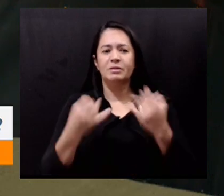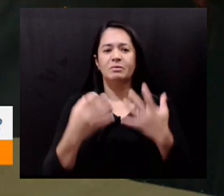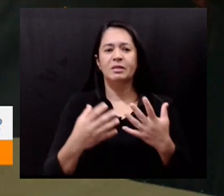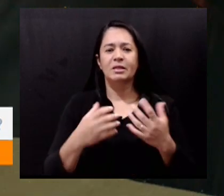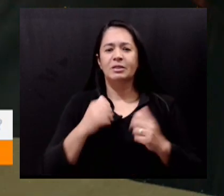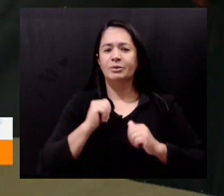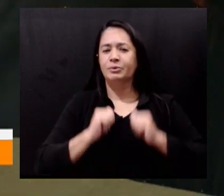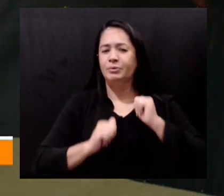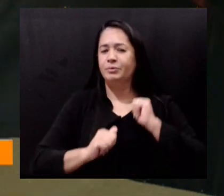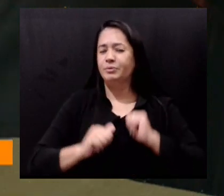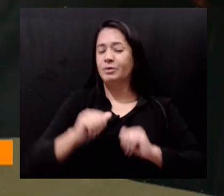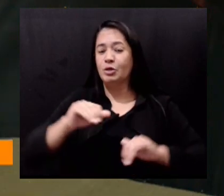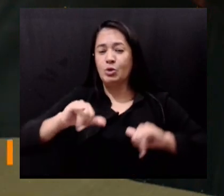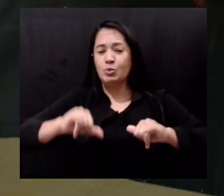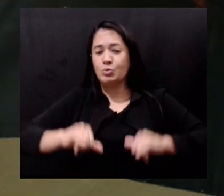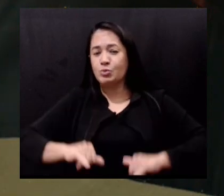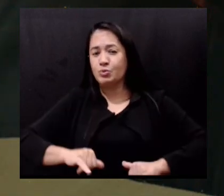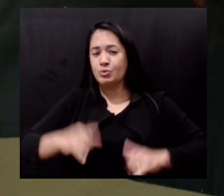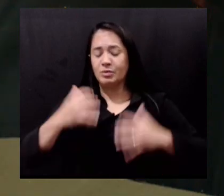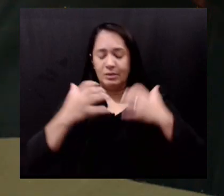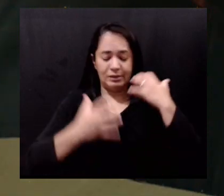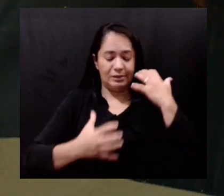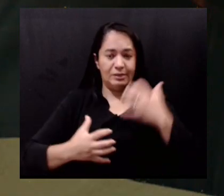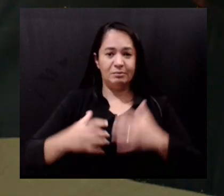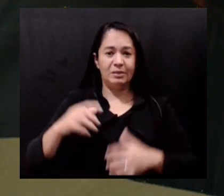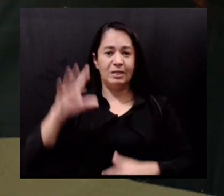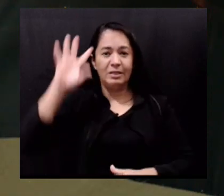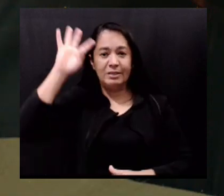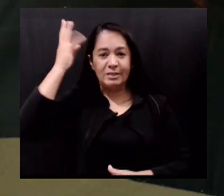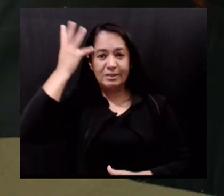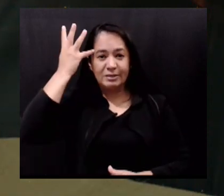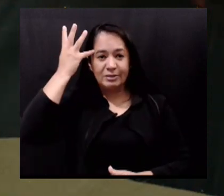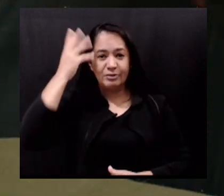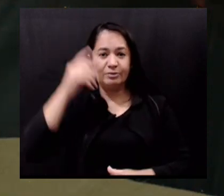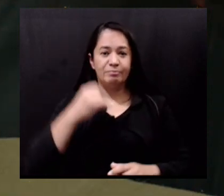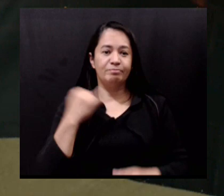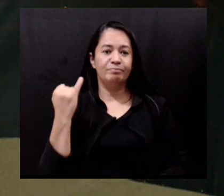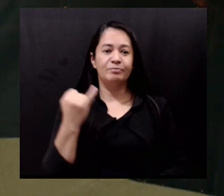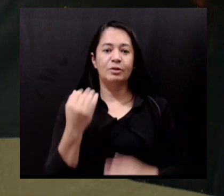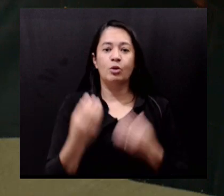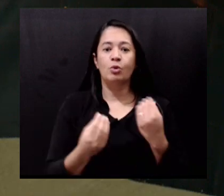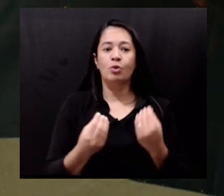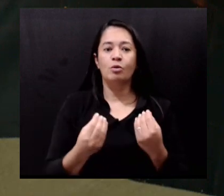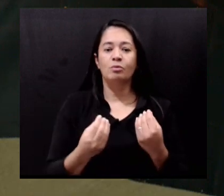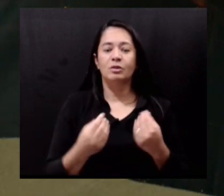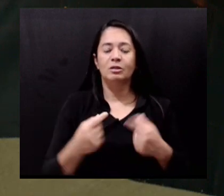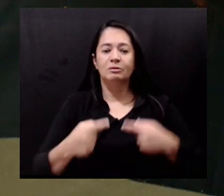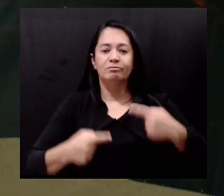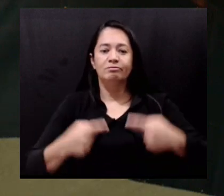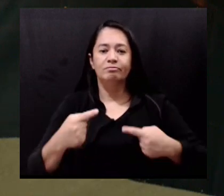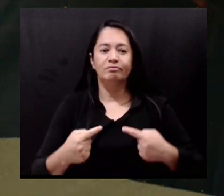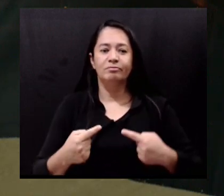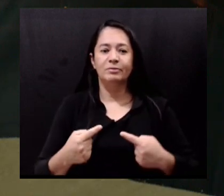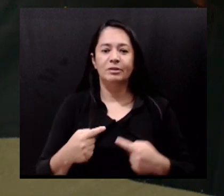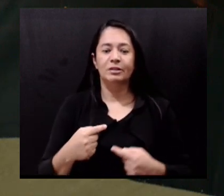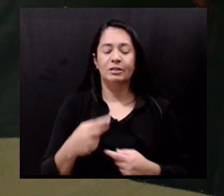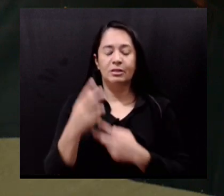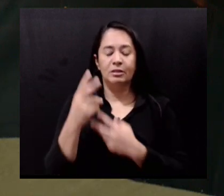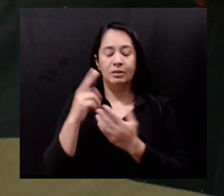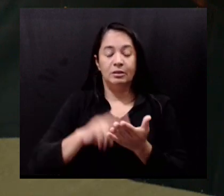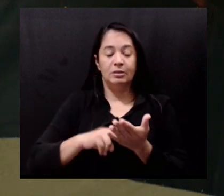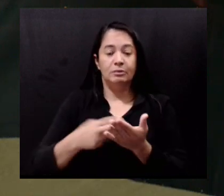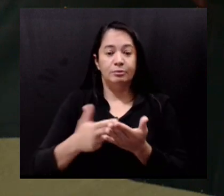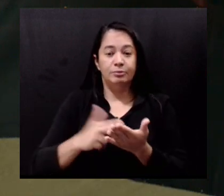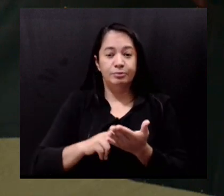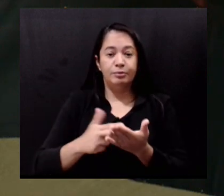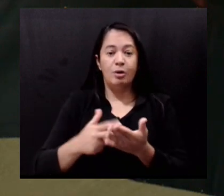aflições para tomar decisões importantes. Vamos falar sobre os dilemas que nos tiram o sono, o medo de errar, o